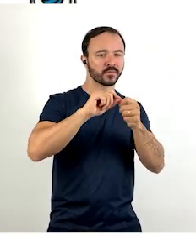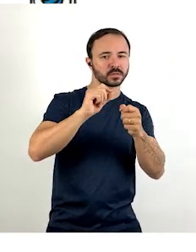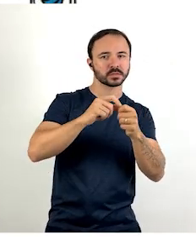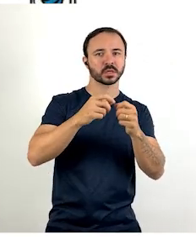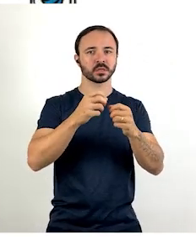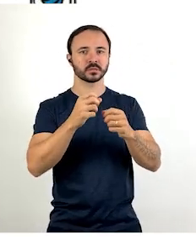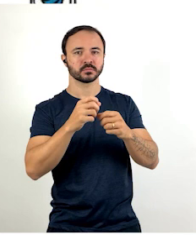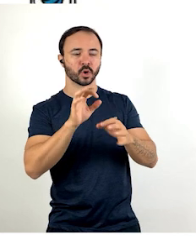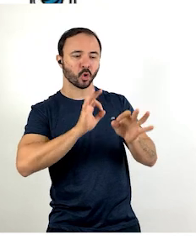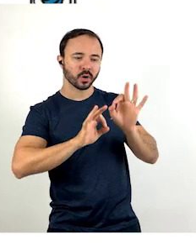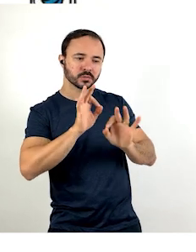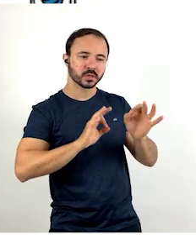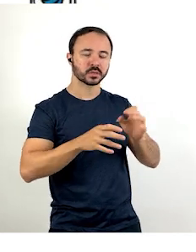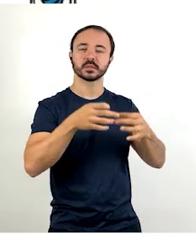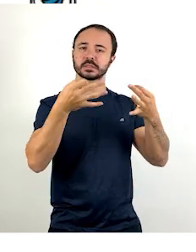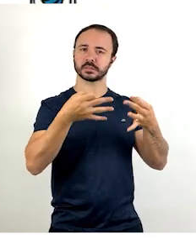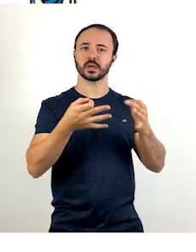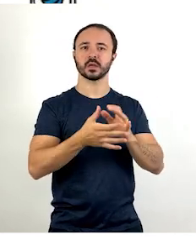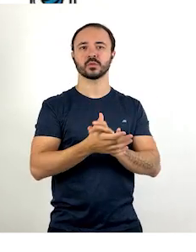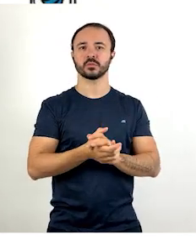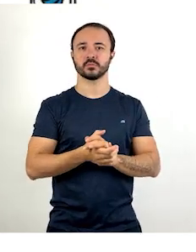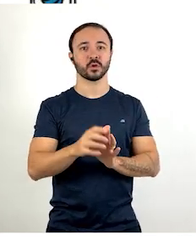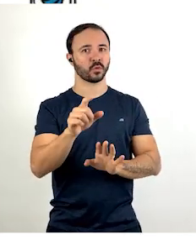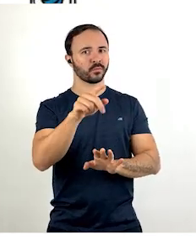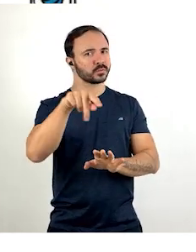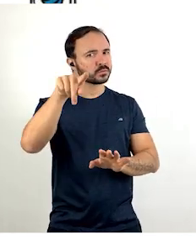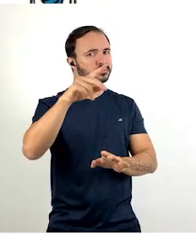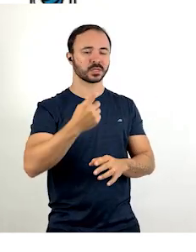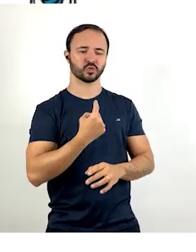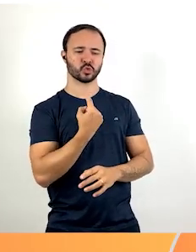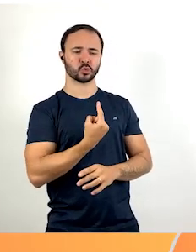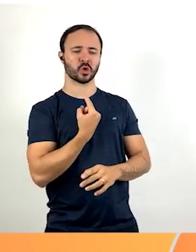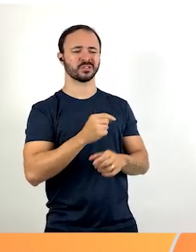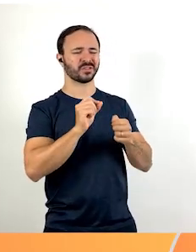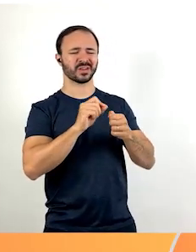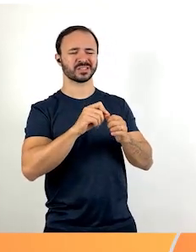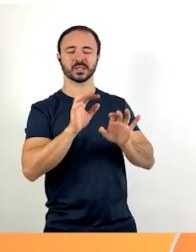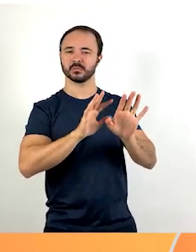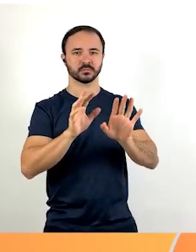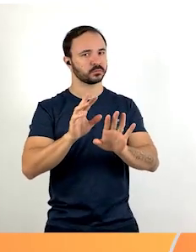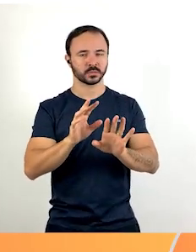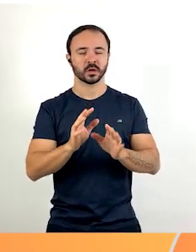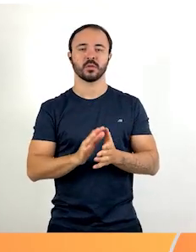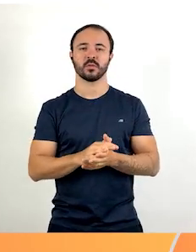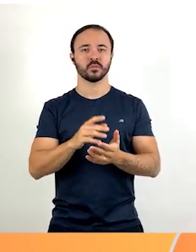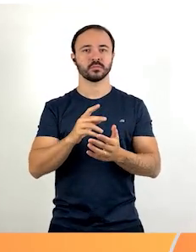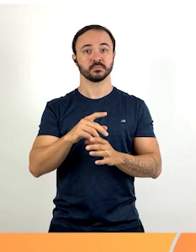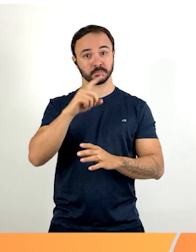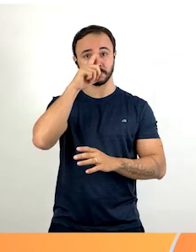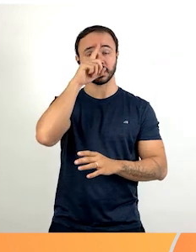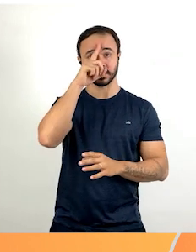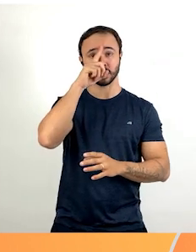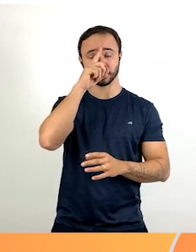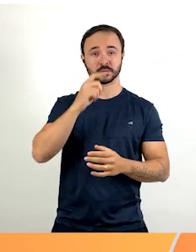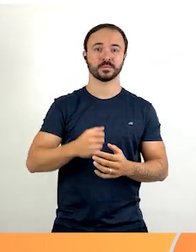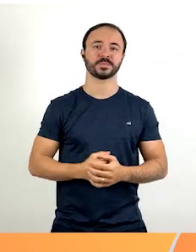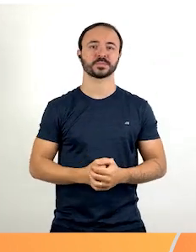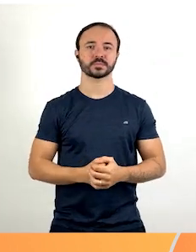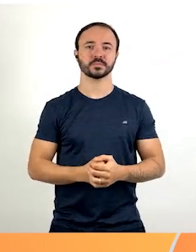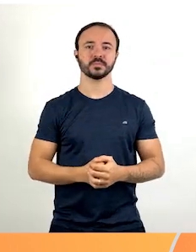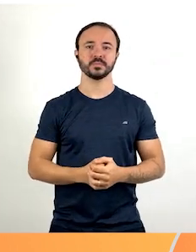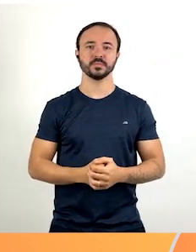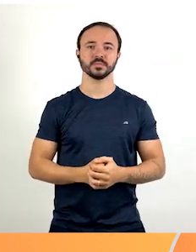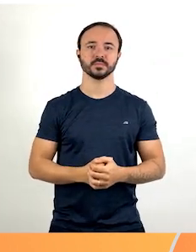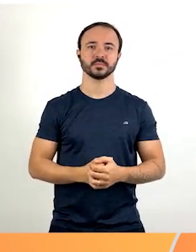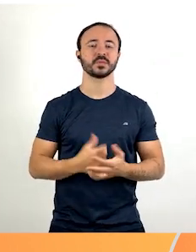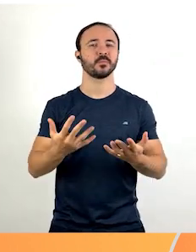sua residência de modo a não consultar um profissional antes. A intensidade irá depender da taxa de fluxo da